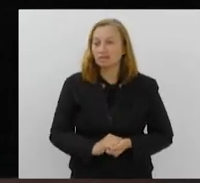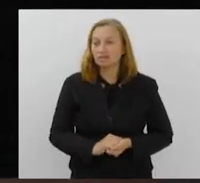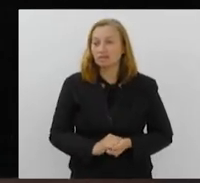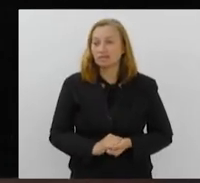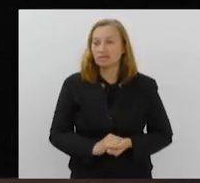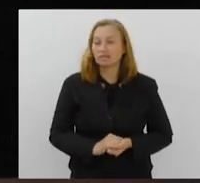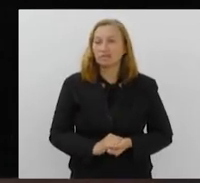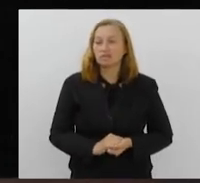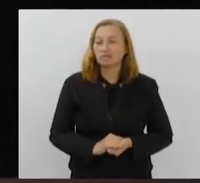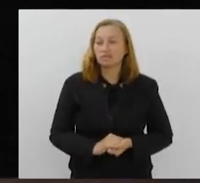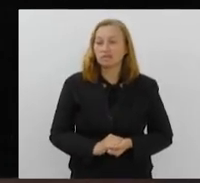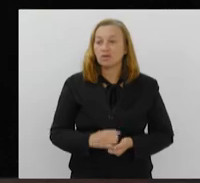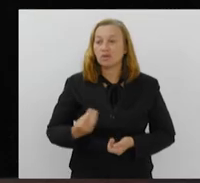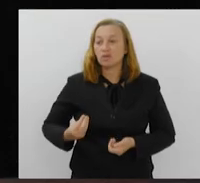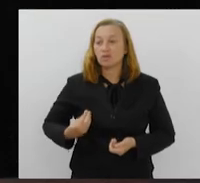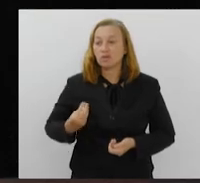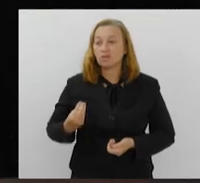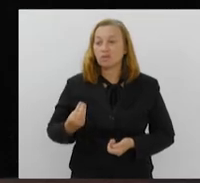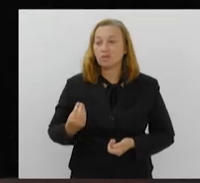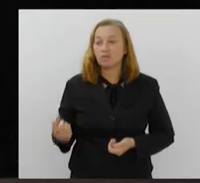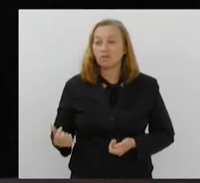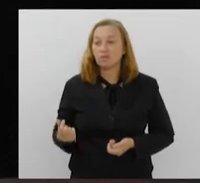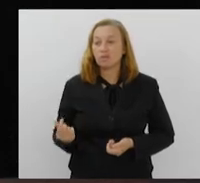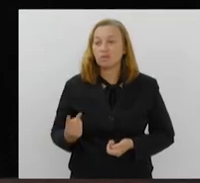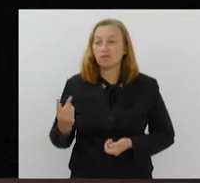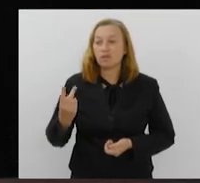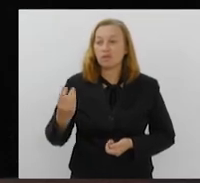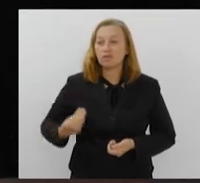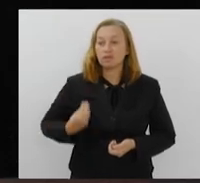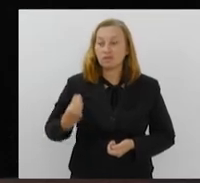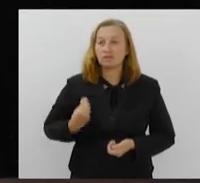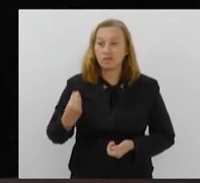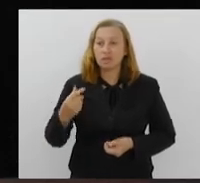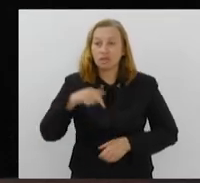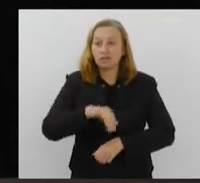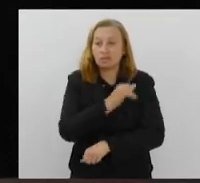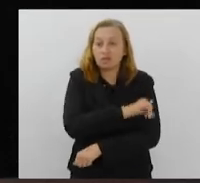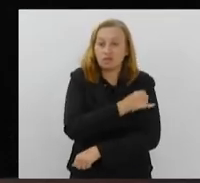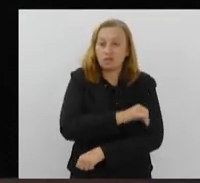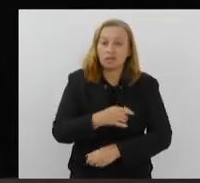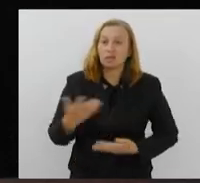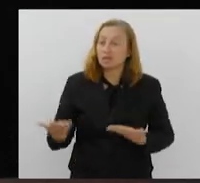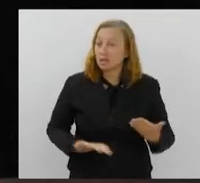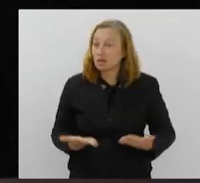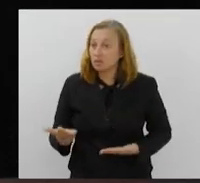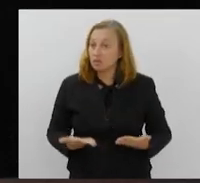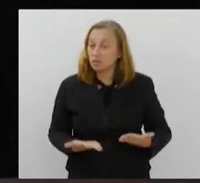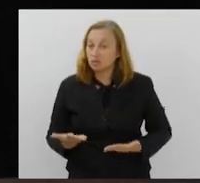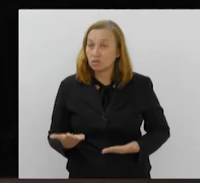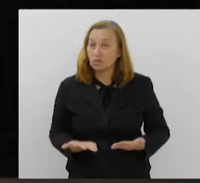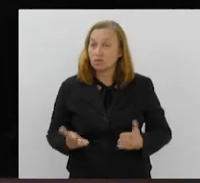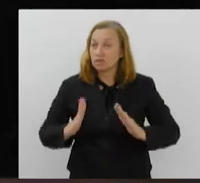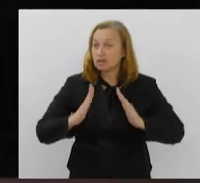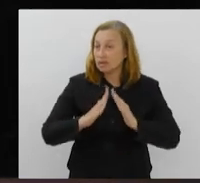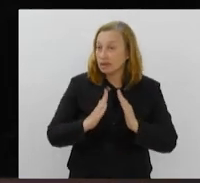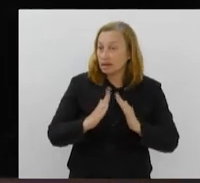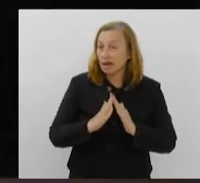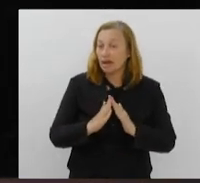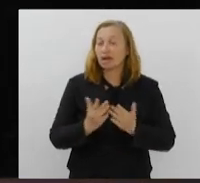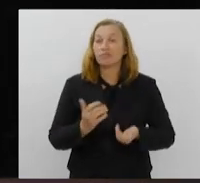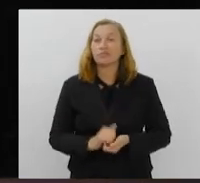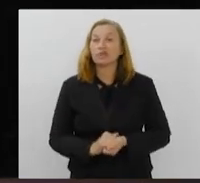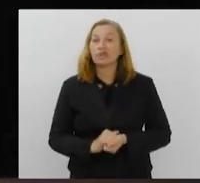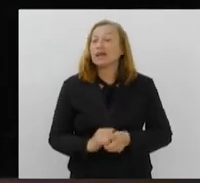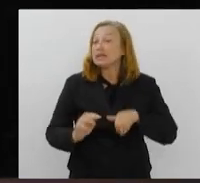aumento do custo de vida aqui no Estado do Rio de Janeiro. Como eu disse, as empregadas domésticas, as trabalhadoras empresas, os trabalhadores de edifício,